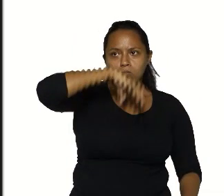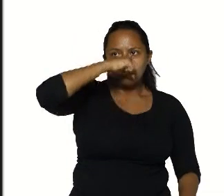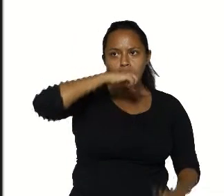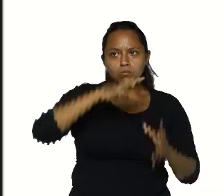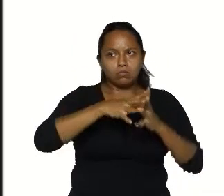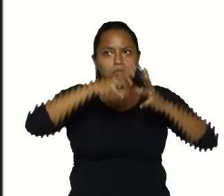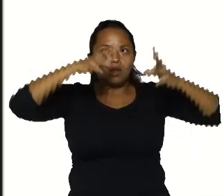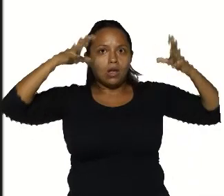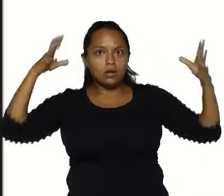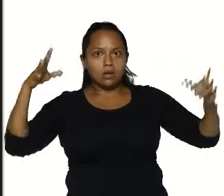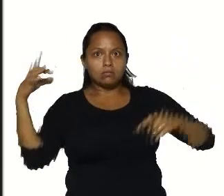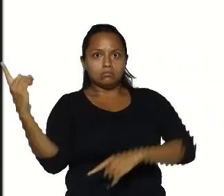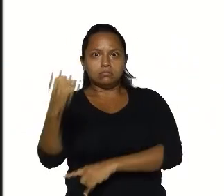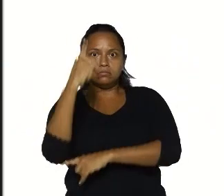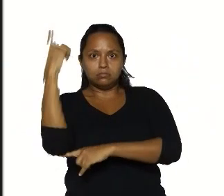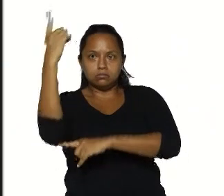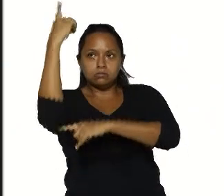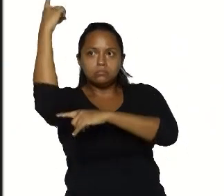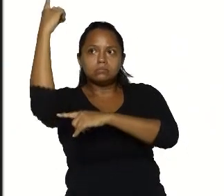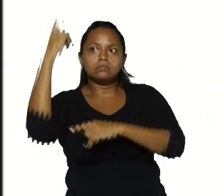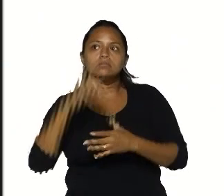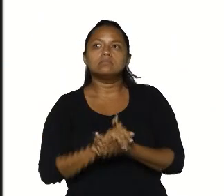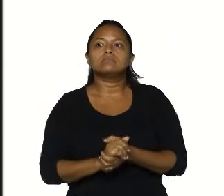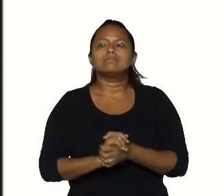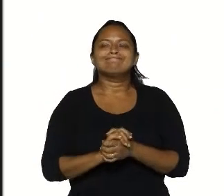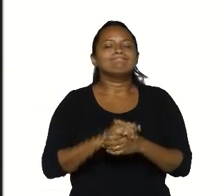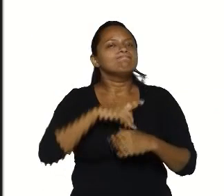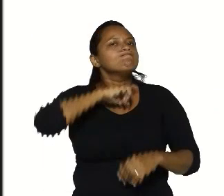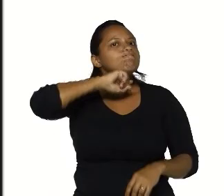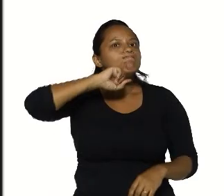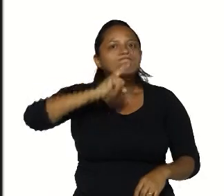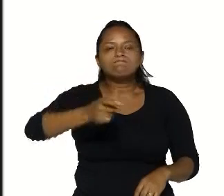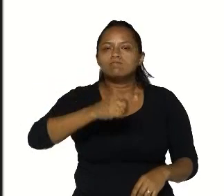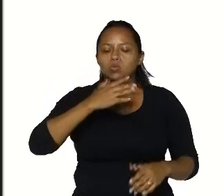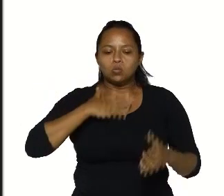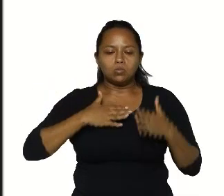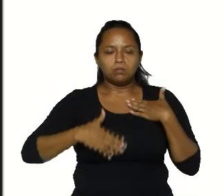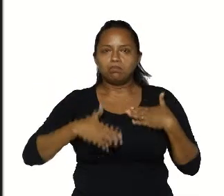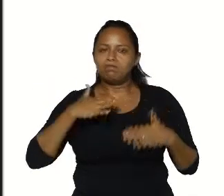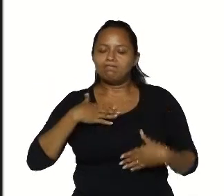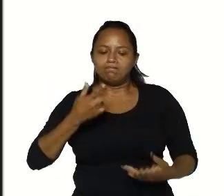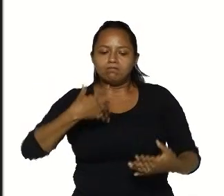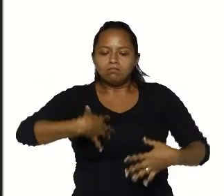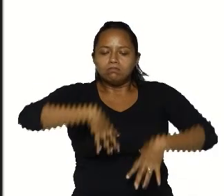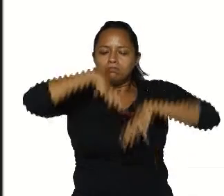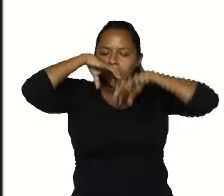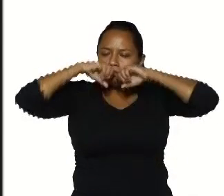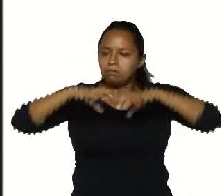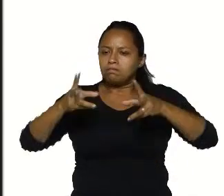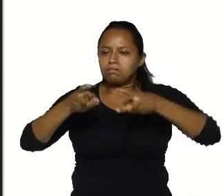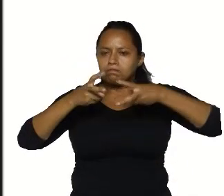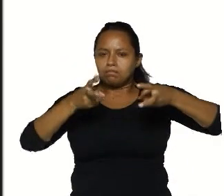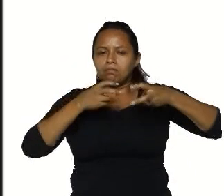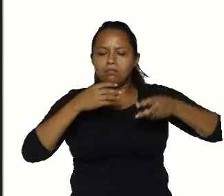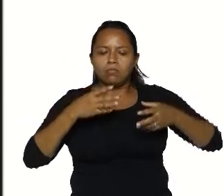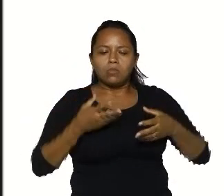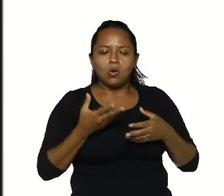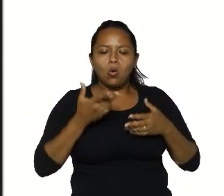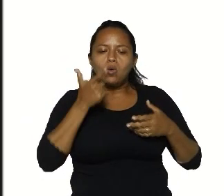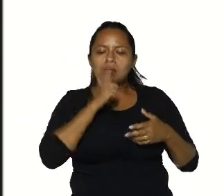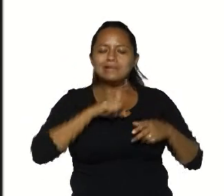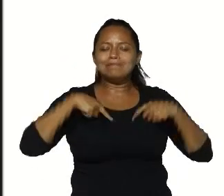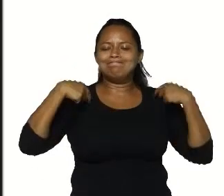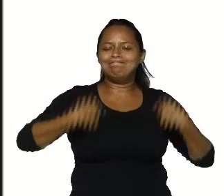nas grandes altitudes, impossibilitando que o organismo capte oxigênio para suprir